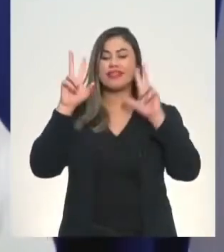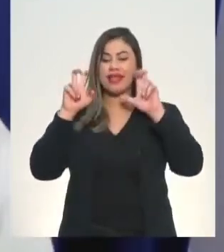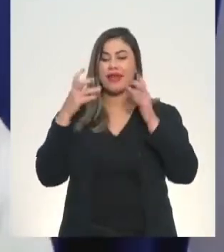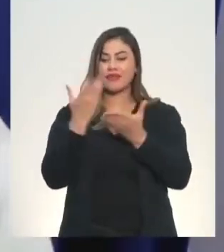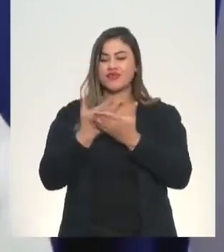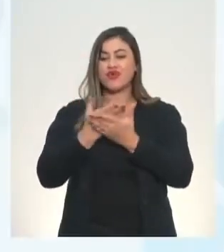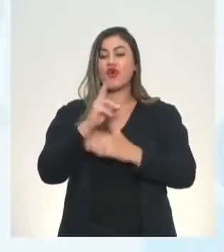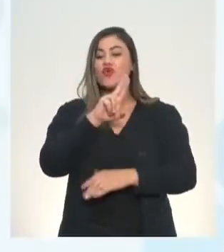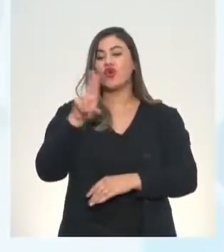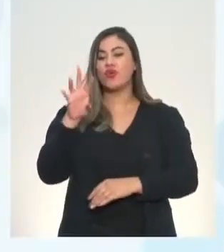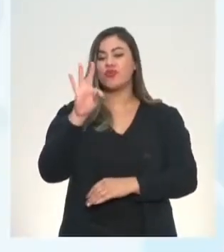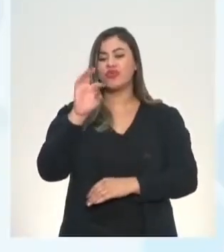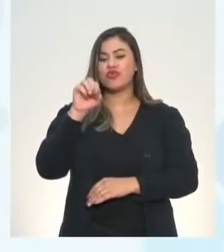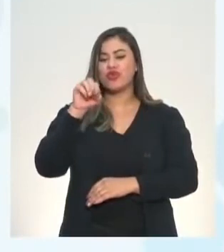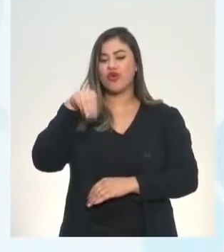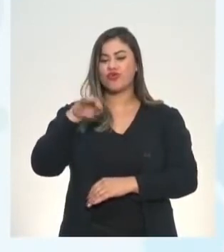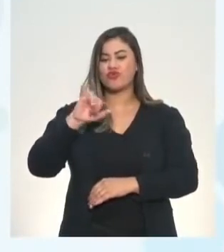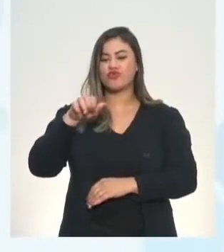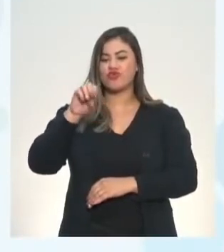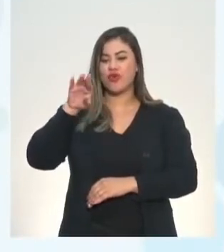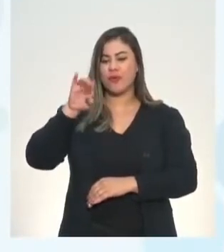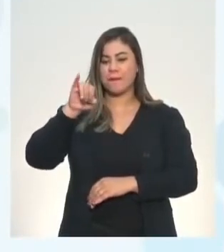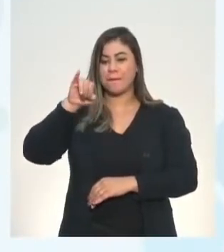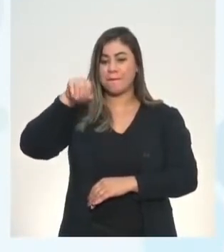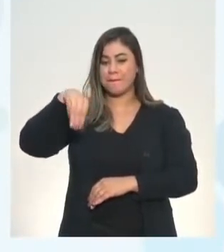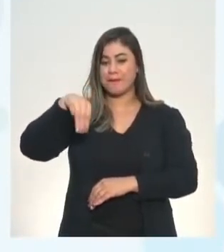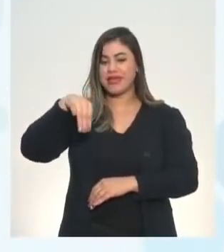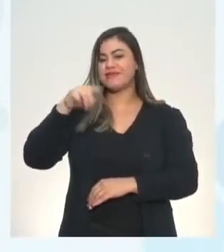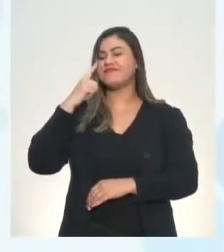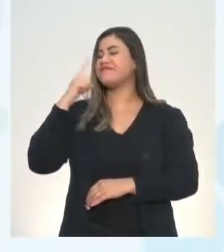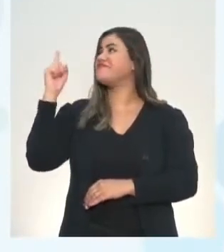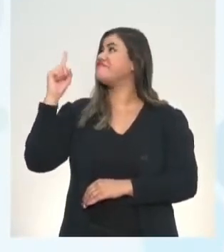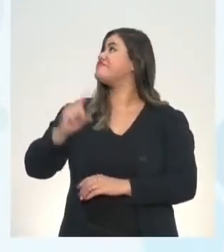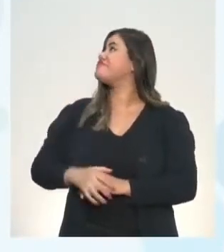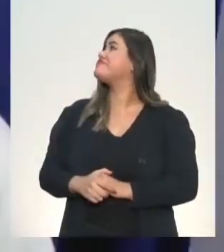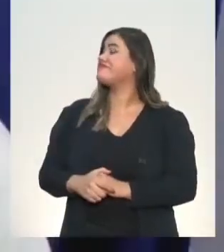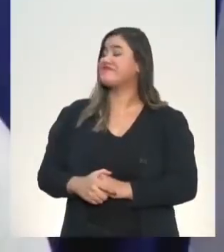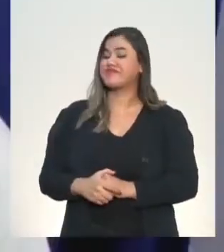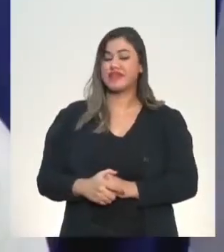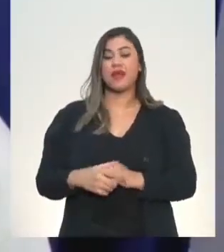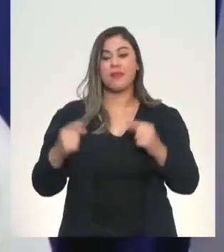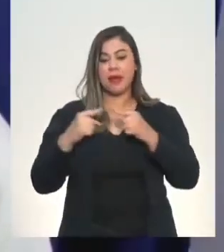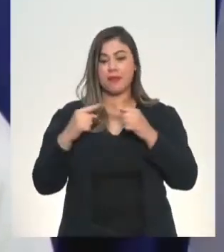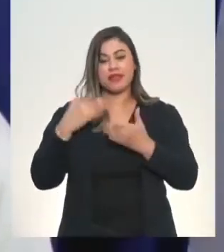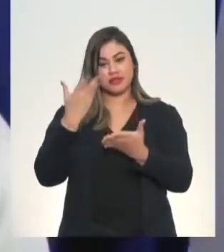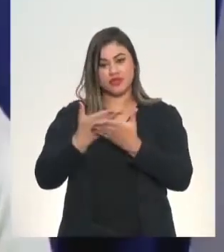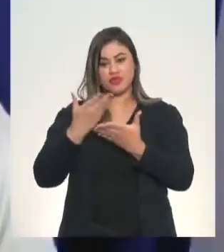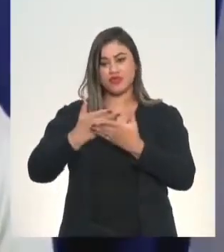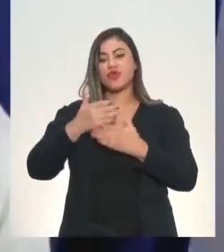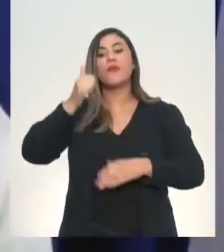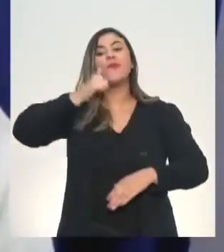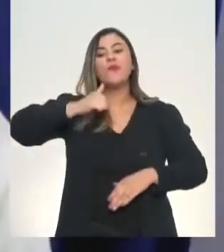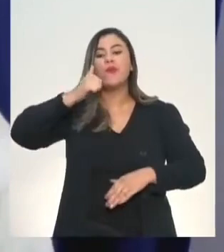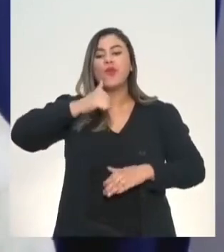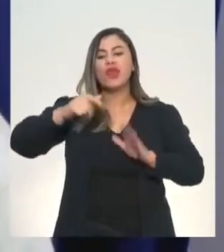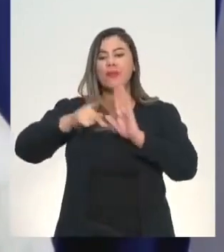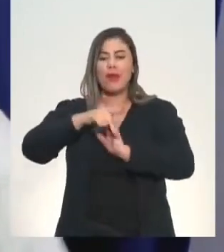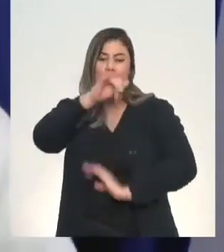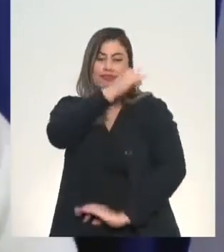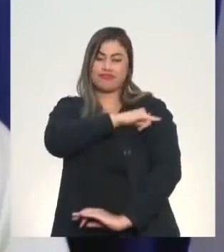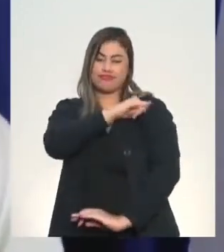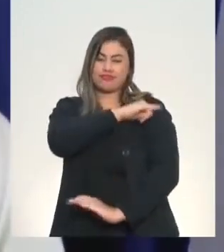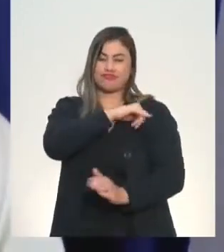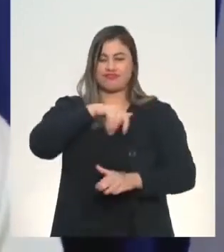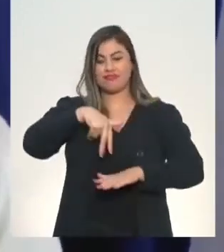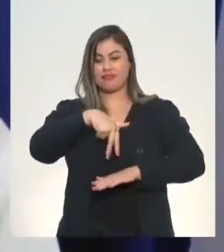Yes. Tom Jobim. Mas é continuação da nossa aula The Girl from Ipanema, né? Bom, vamos falar um pouquinho dos